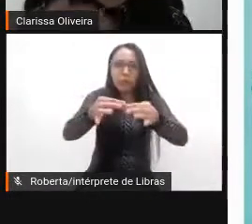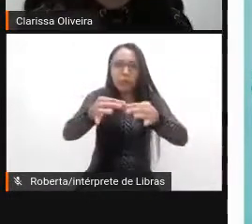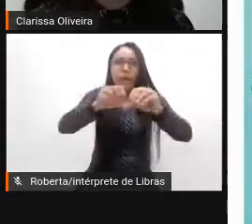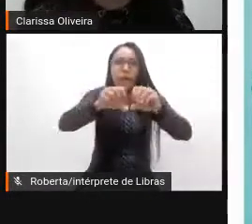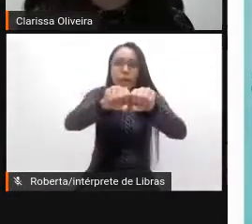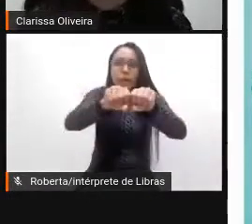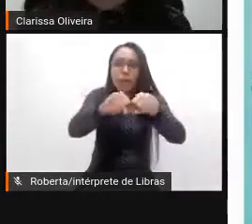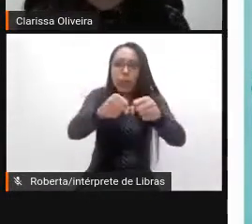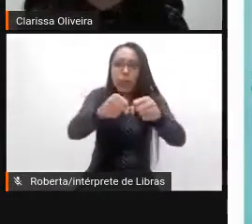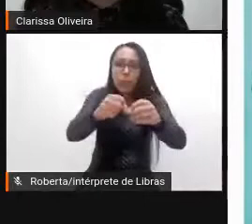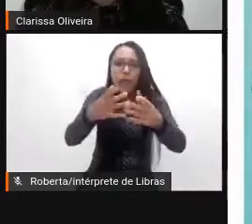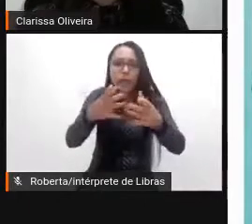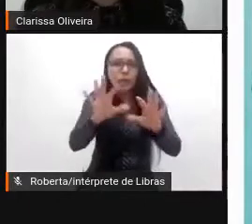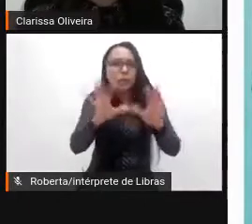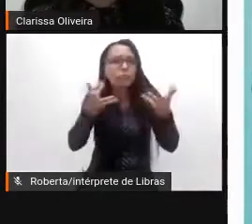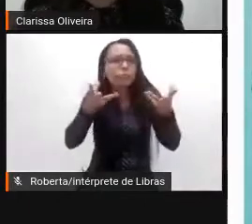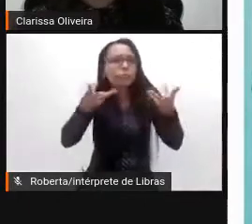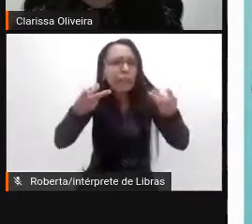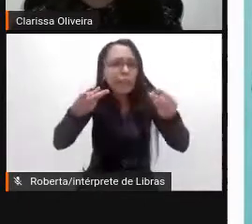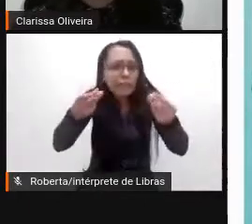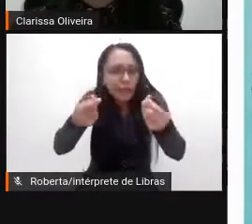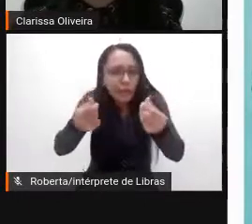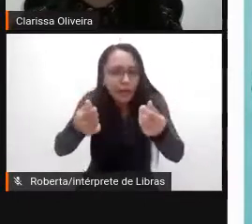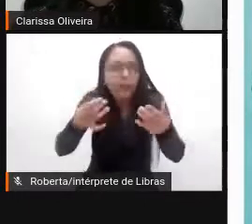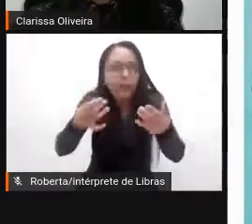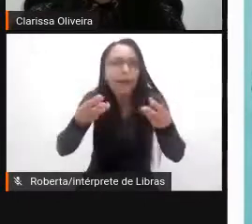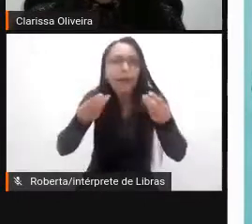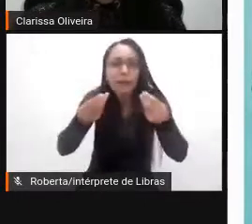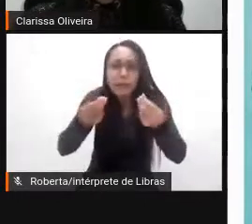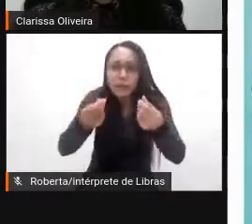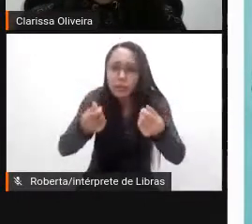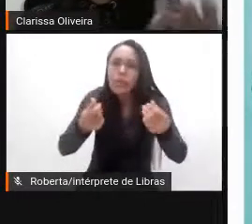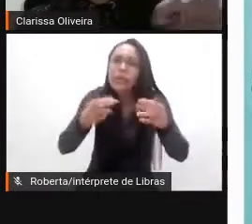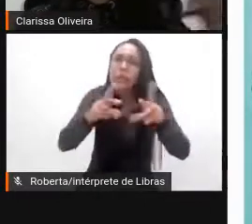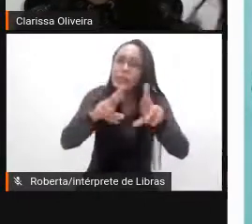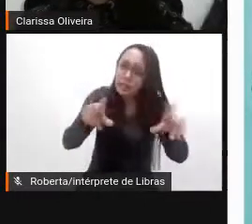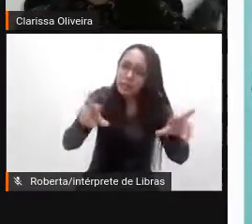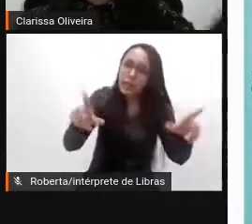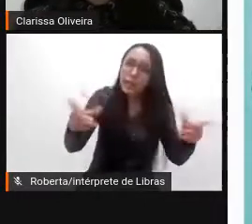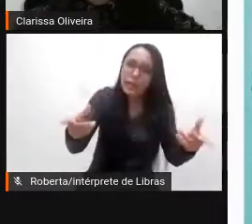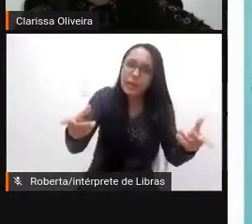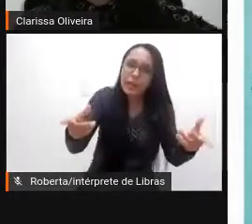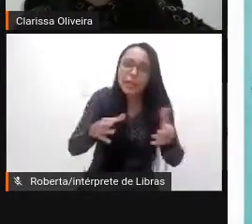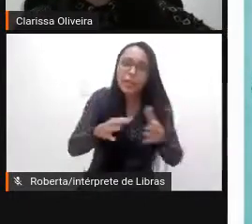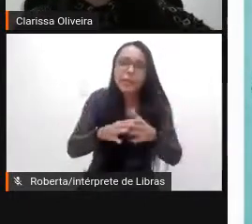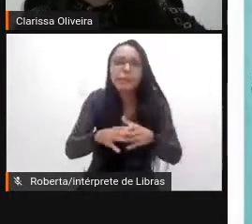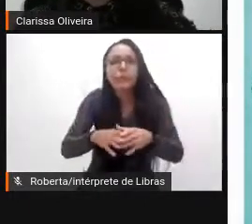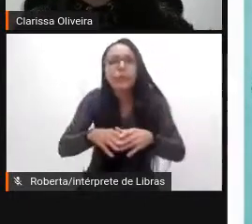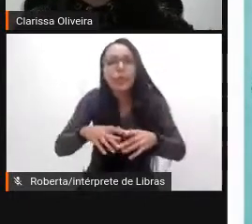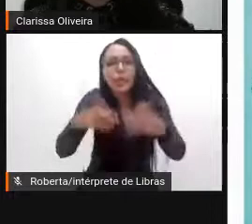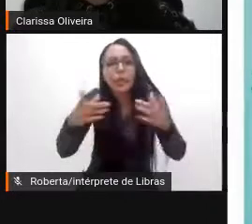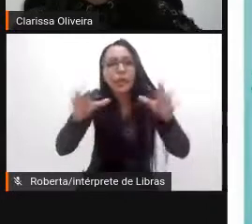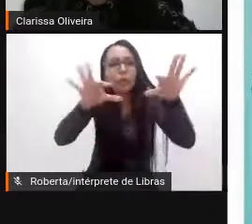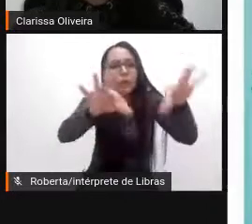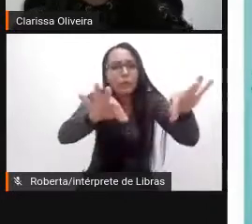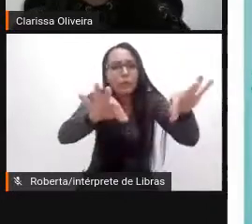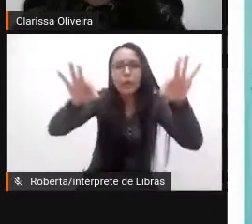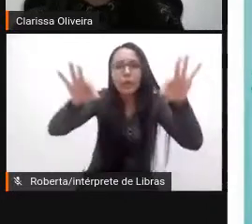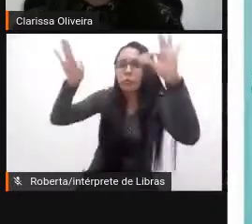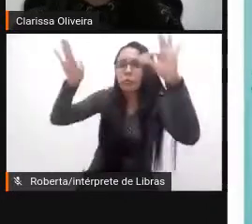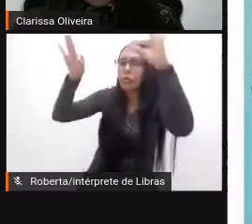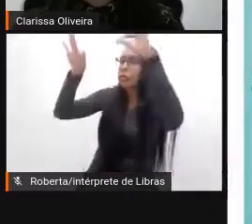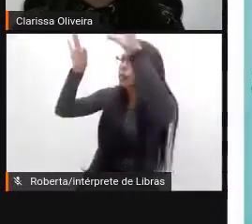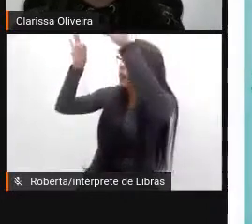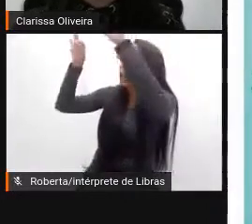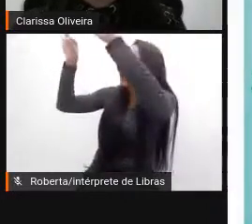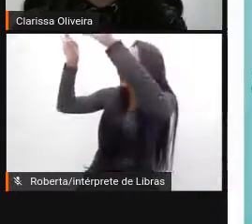que são mínimos detalhes que fazem a diferença. Então, aí você vai e coloca para estender no varal. Depois que ela